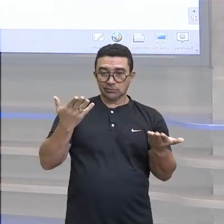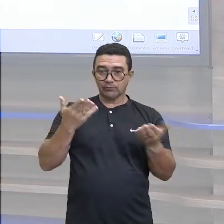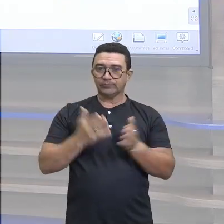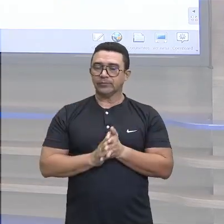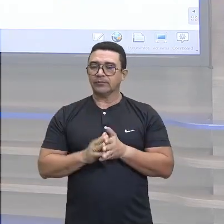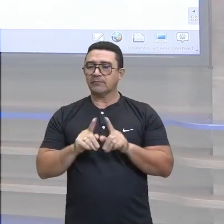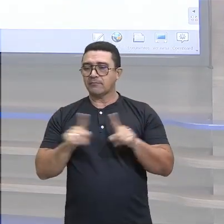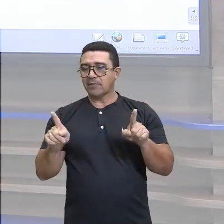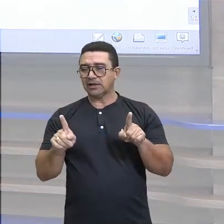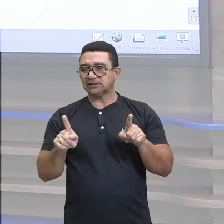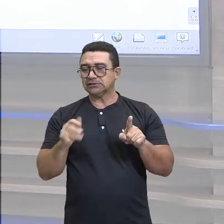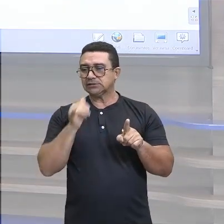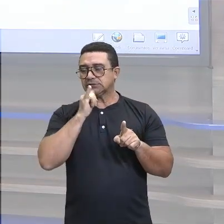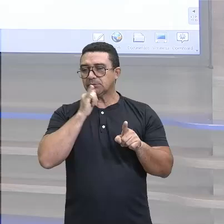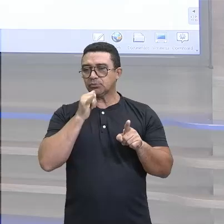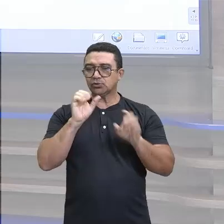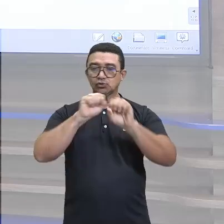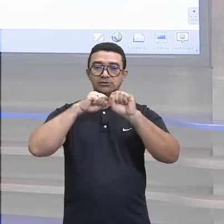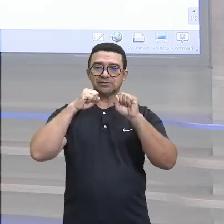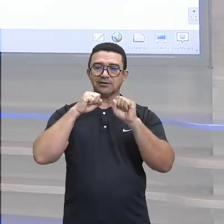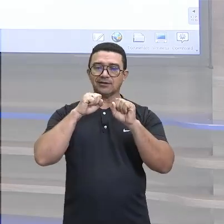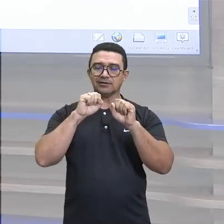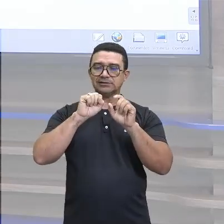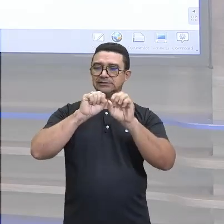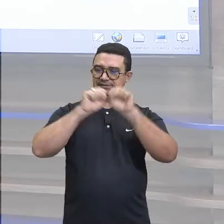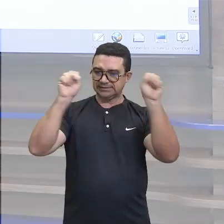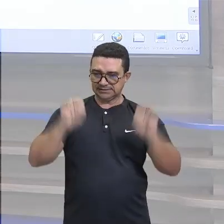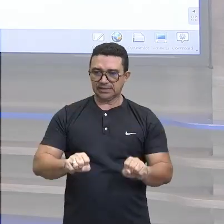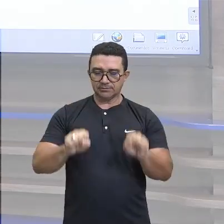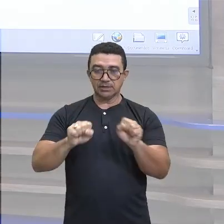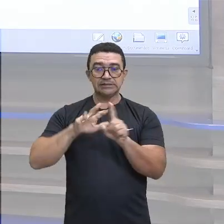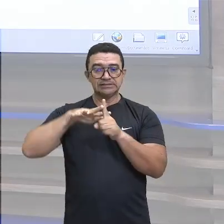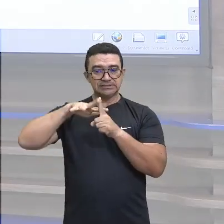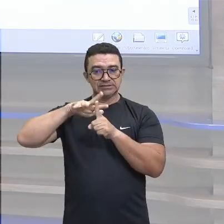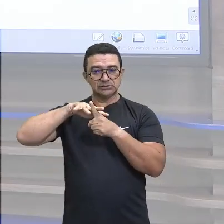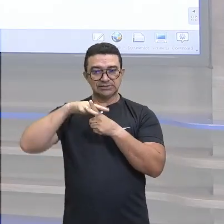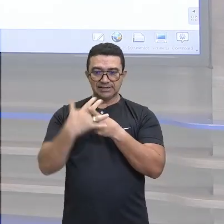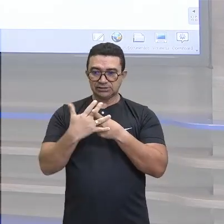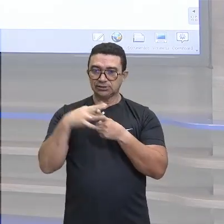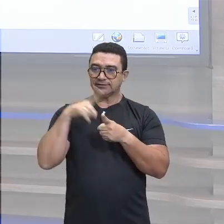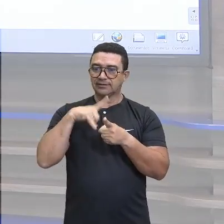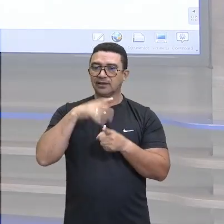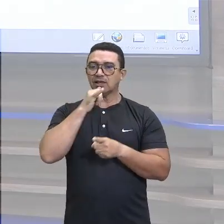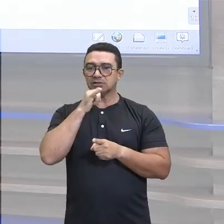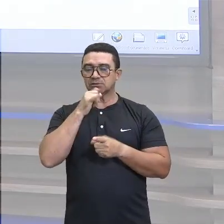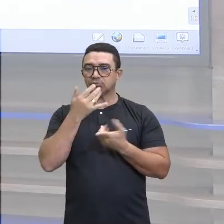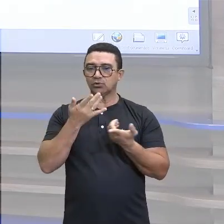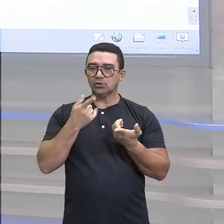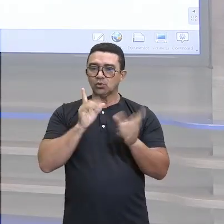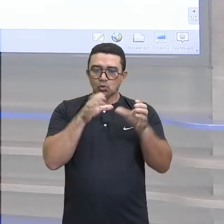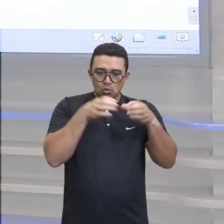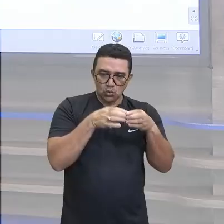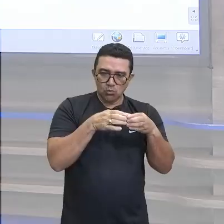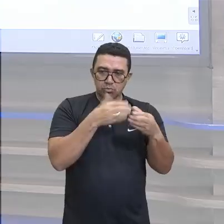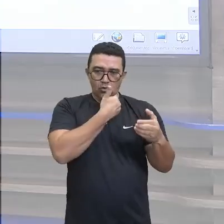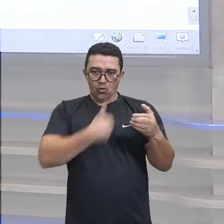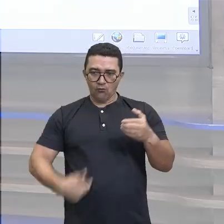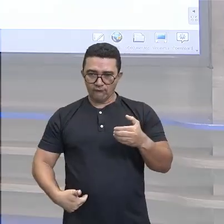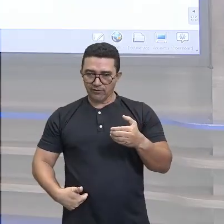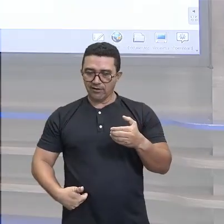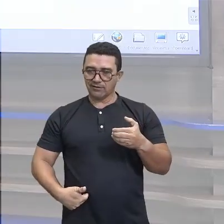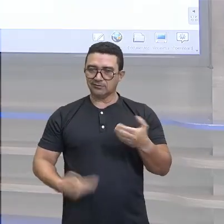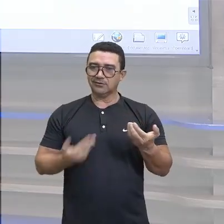numa lógica socialista a gente já tem a questão das propriedades coletivas. Se é o governo que tem,